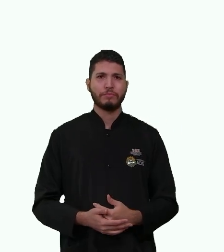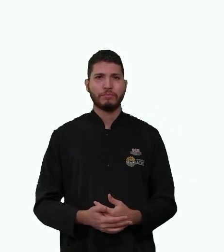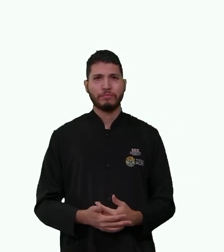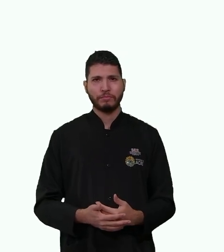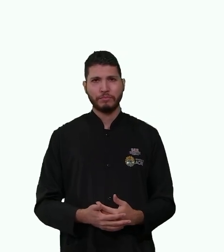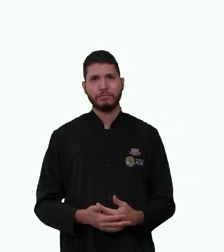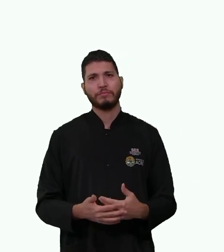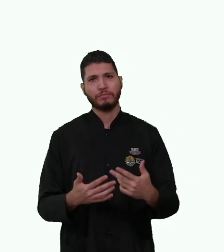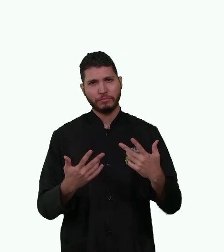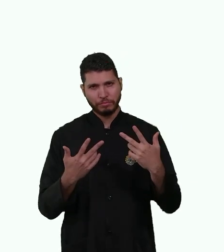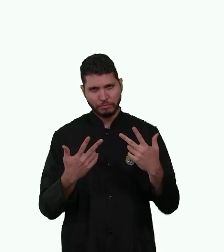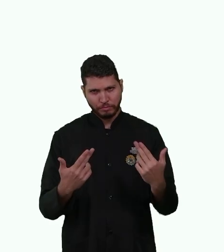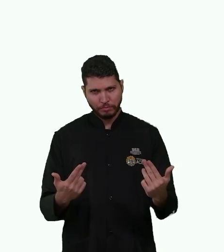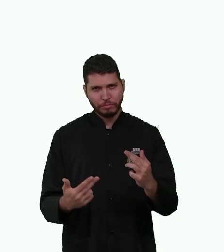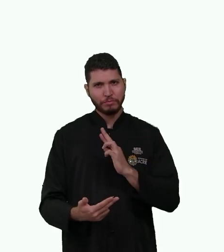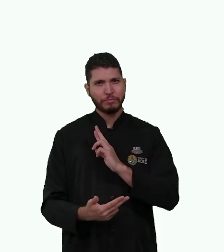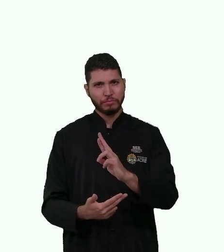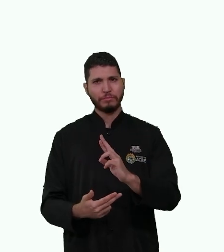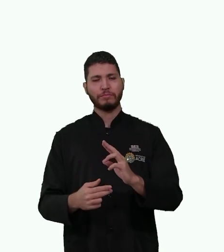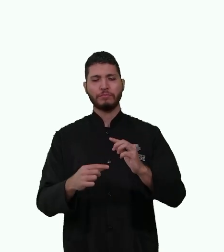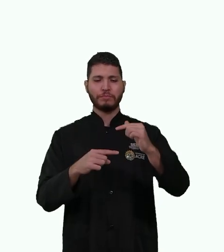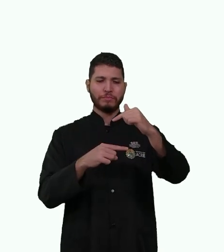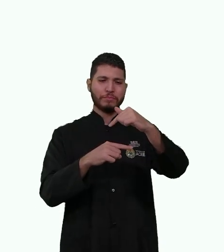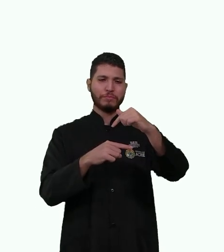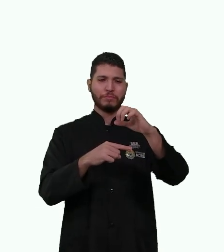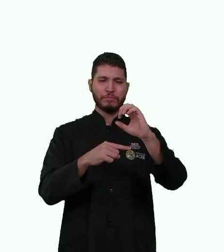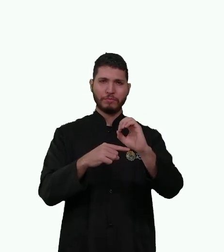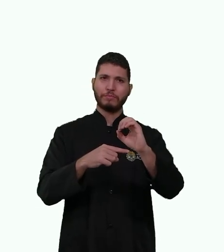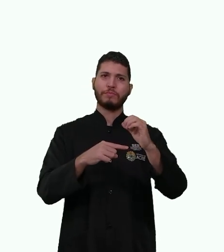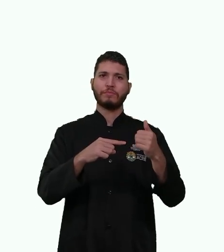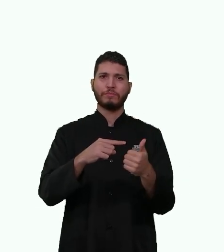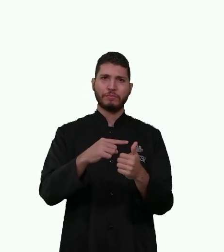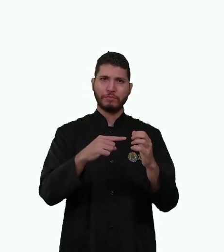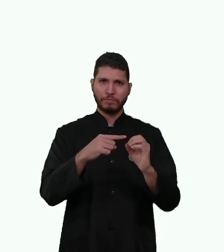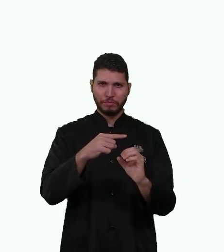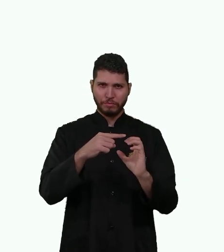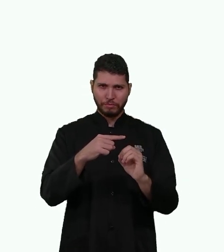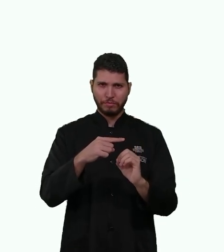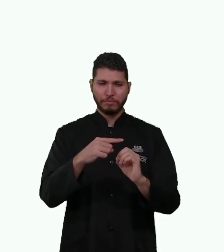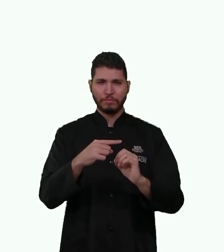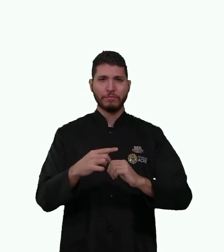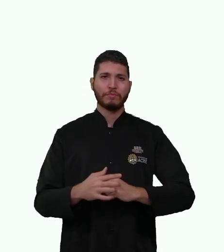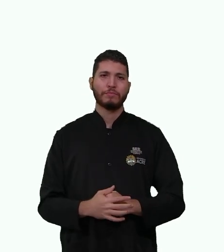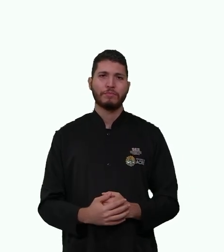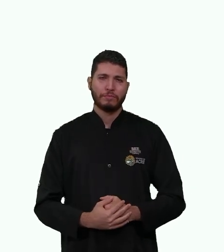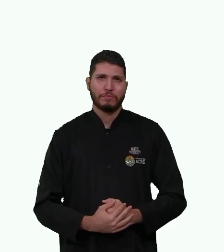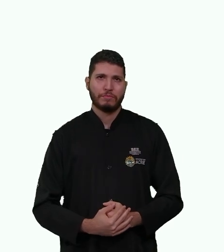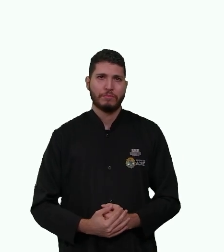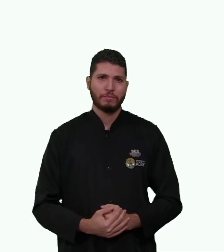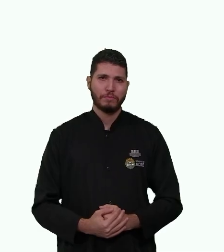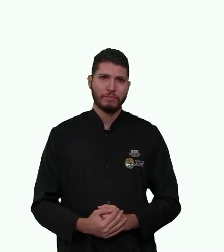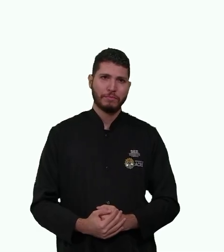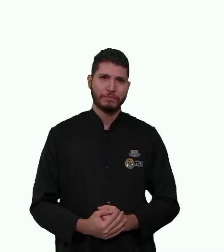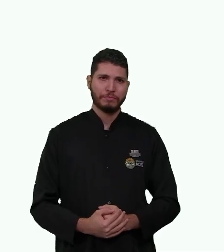fração decimal 70 sobre 100. Então, o que é que nós teremos aqui? Nós teremos